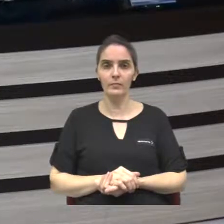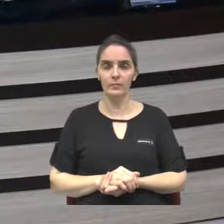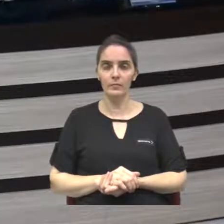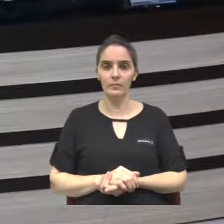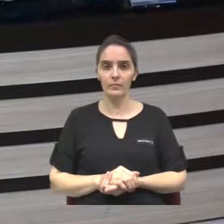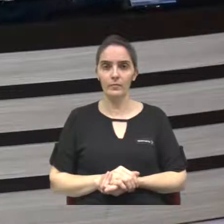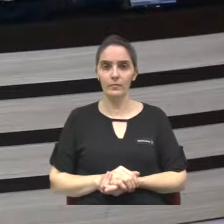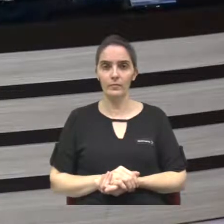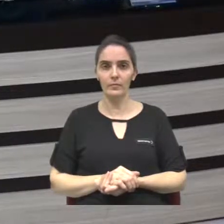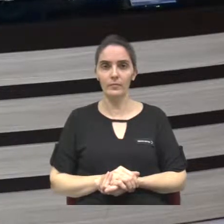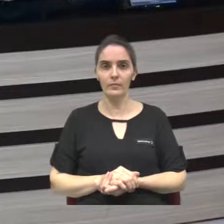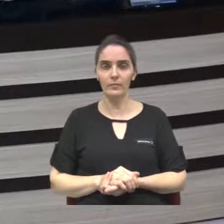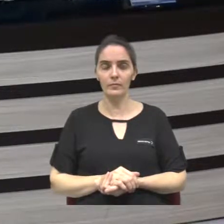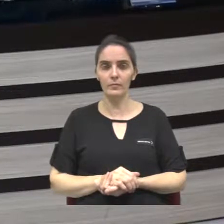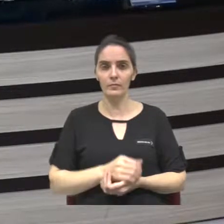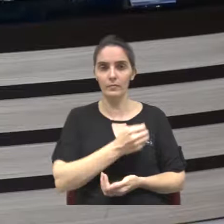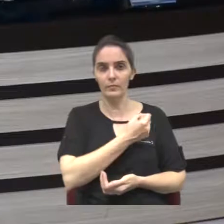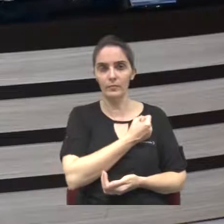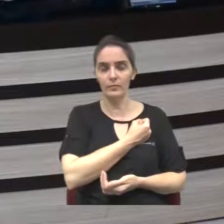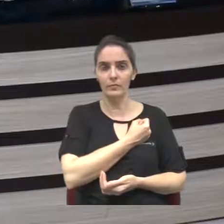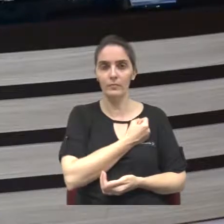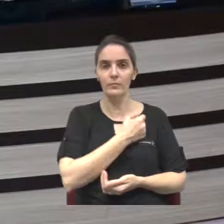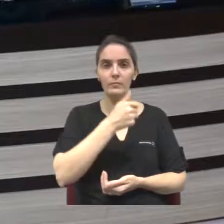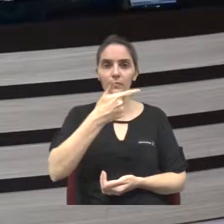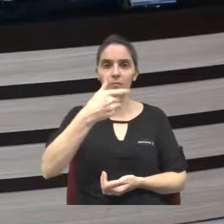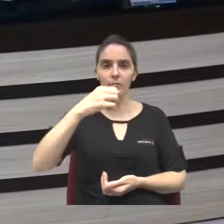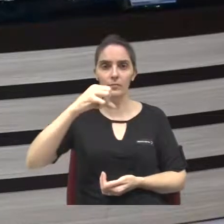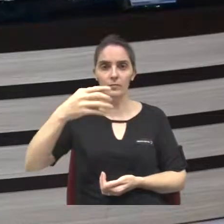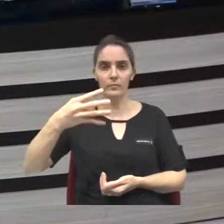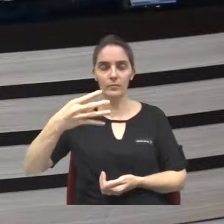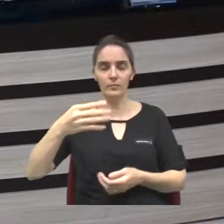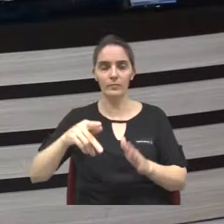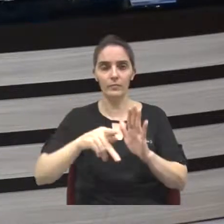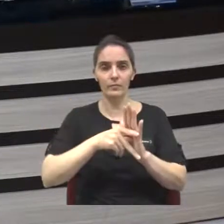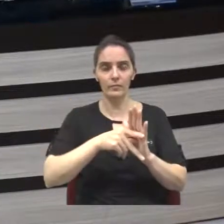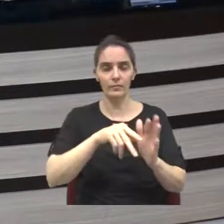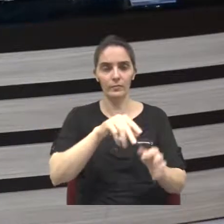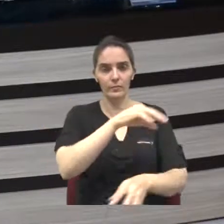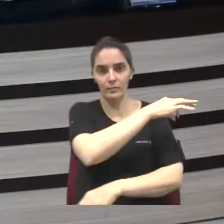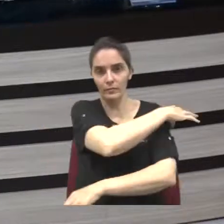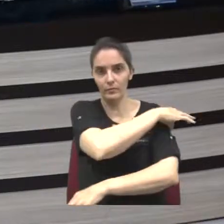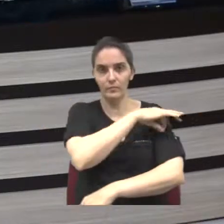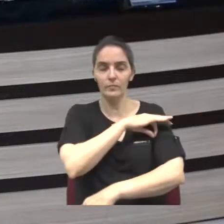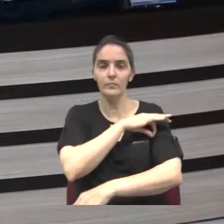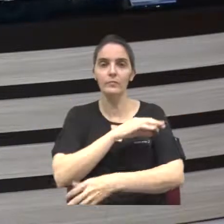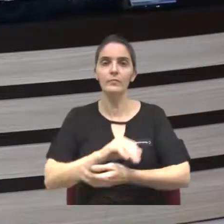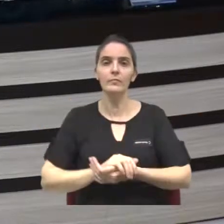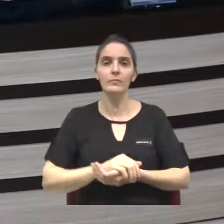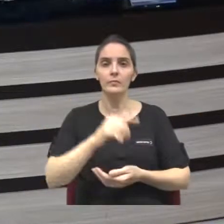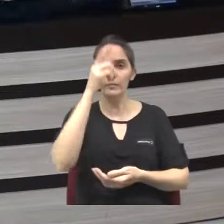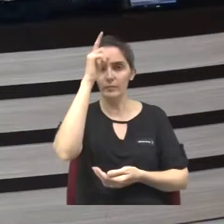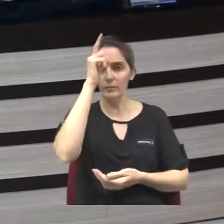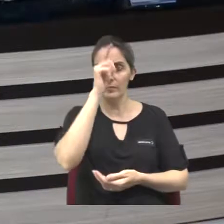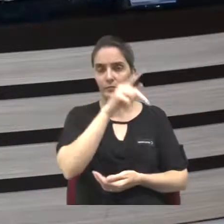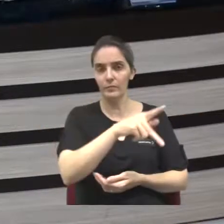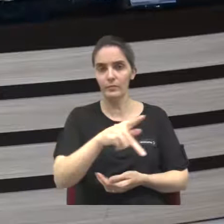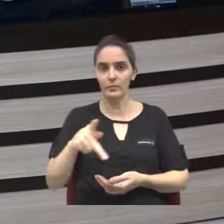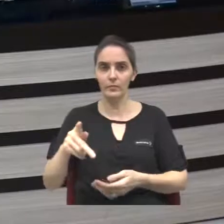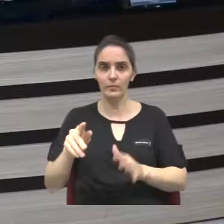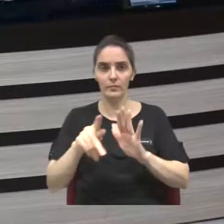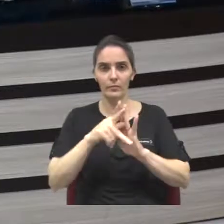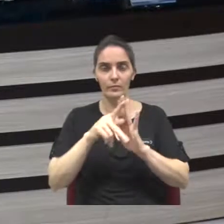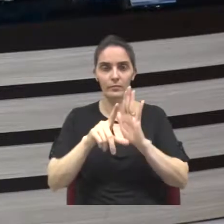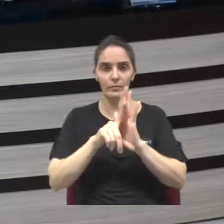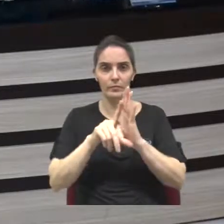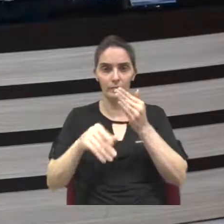Oficio número 294, barra 2019, Gabinete do Prefeito. Ao excelentismo, senhor Sidney Pascotto, encaminha projeto de lei complementar.